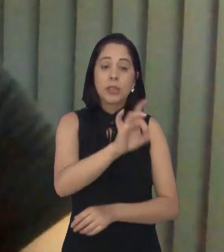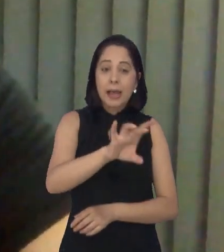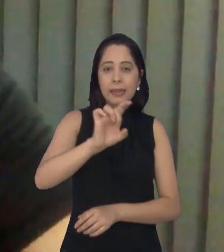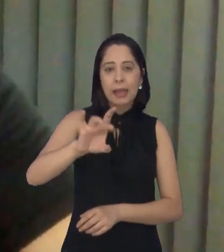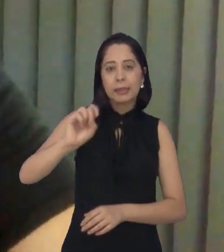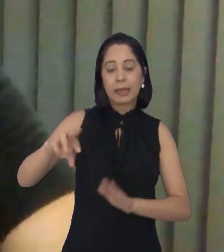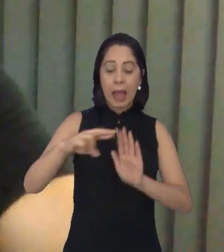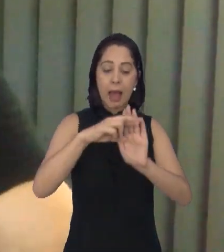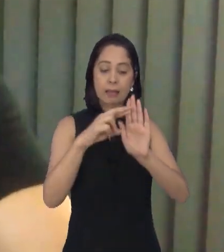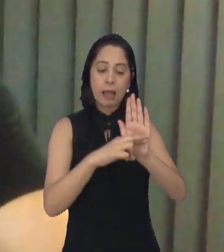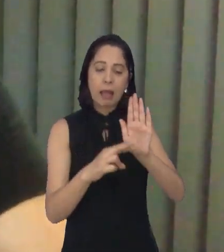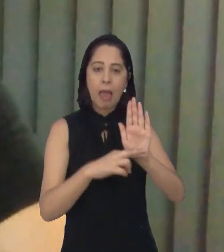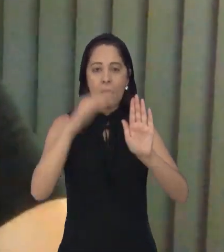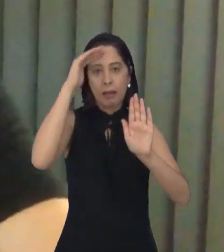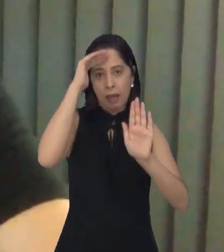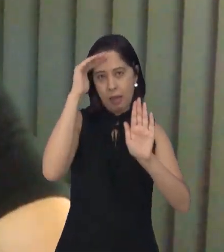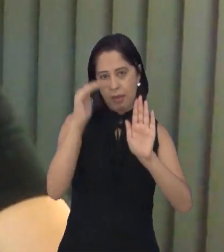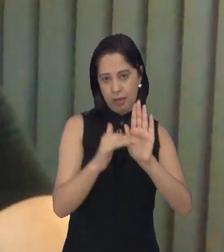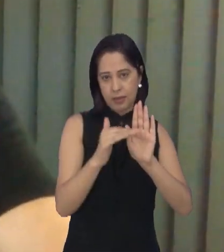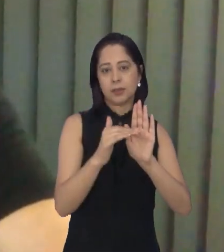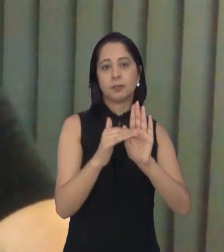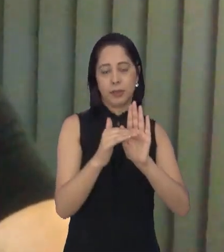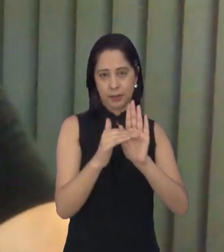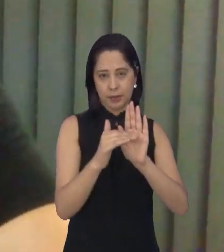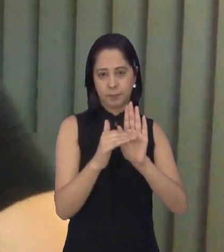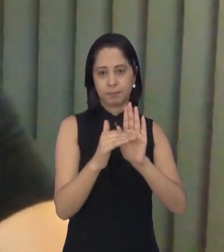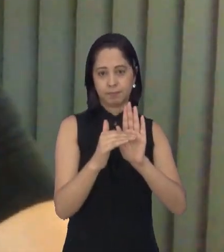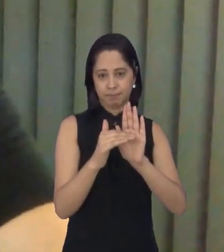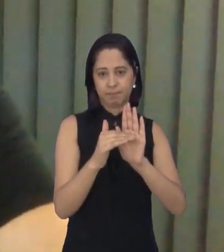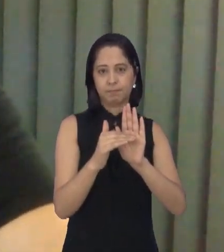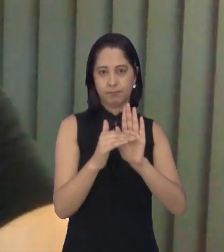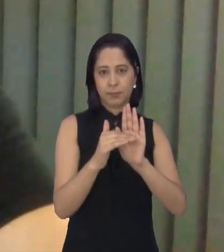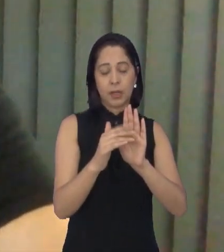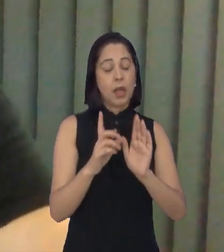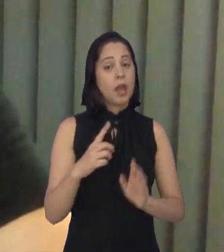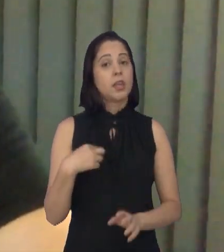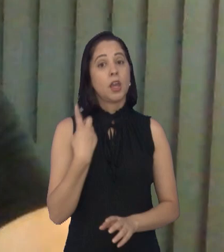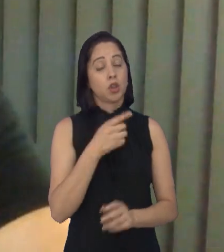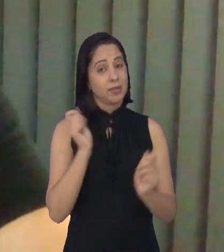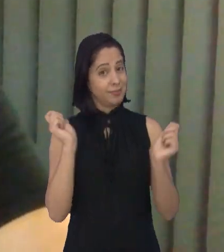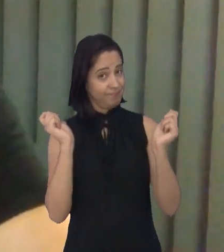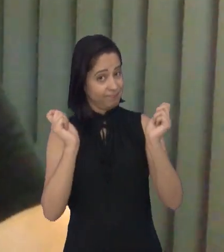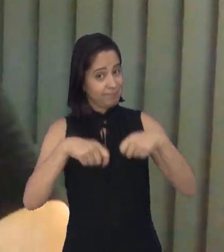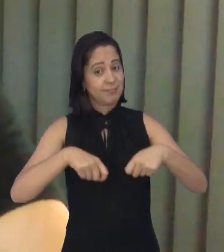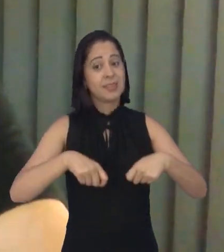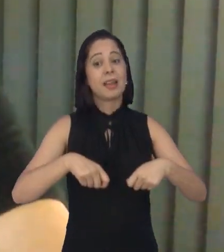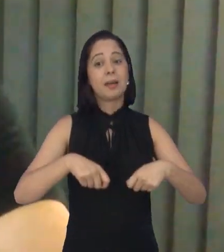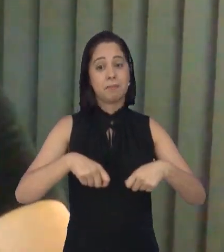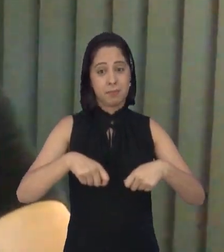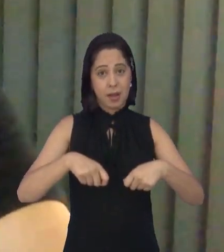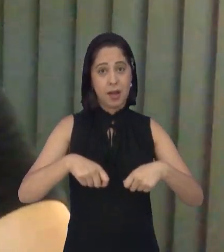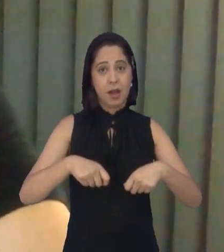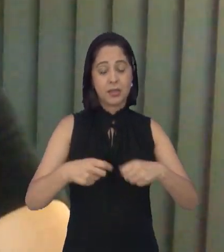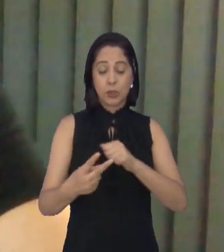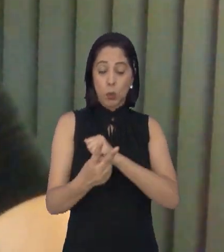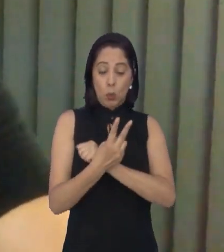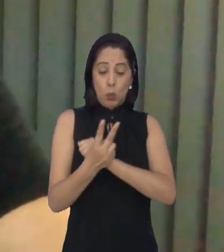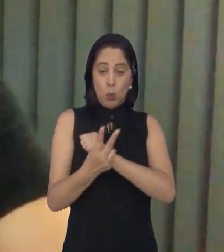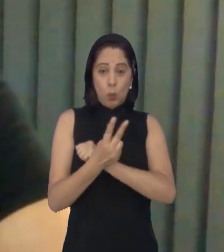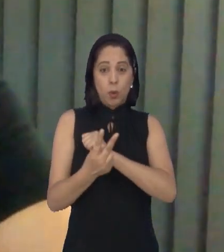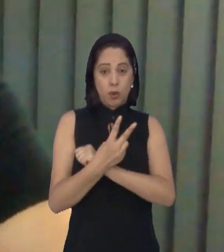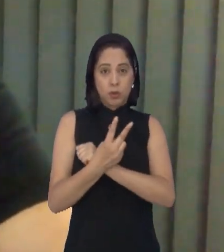a regra. E quais são as regras principais para que a gente possa estar protegido